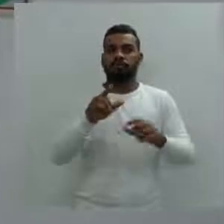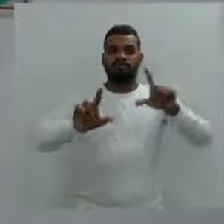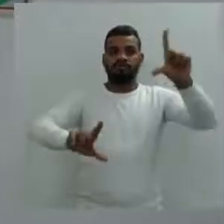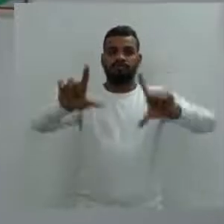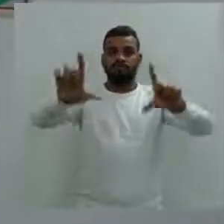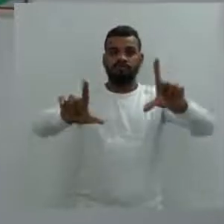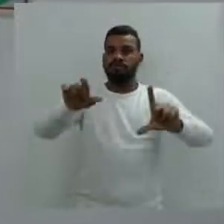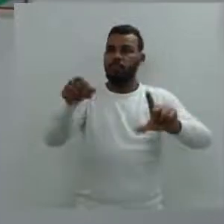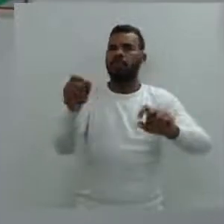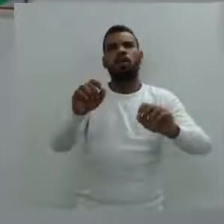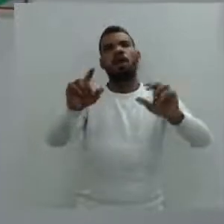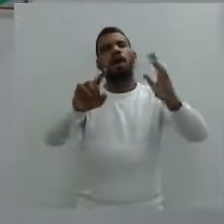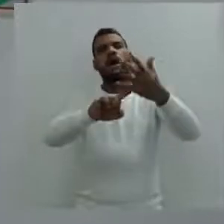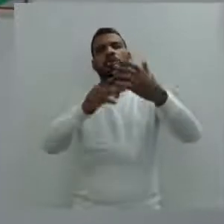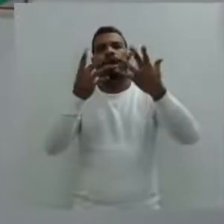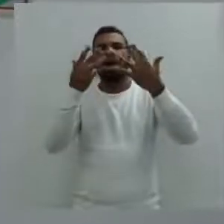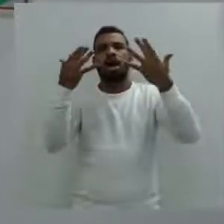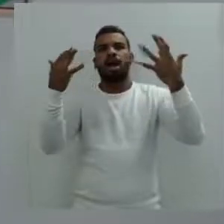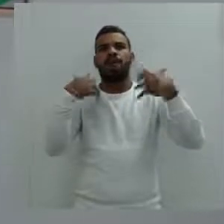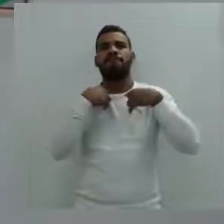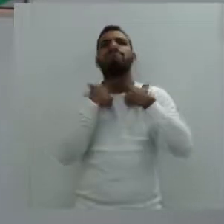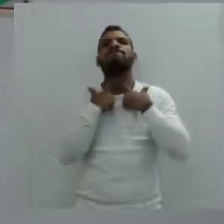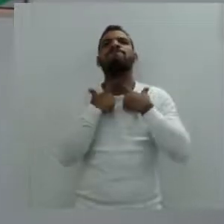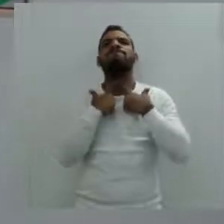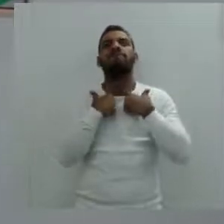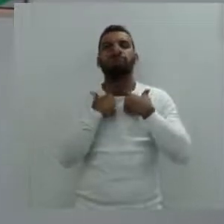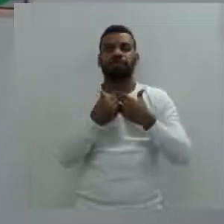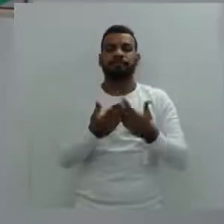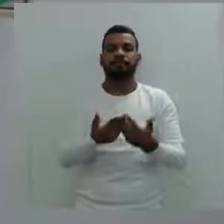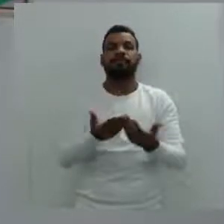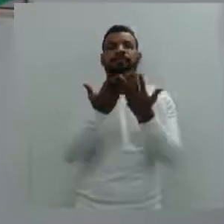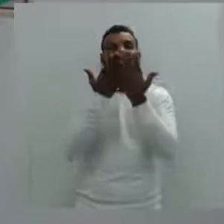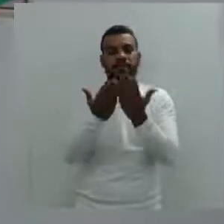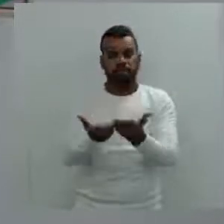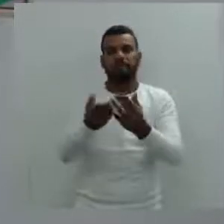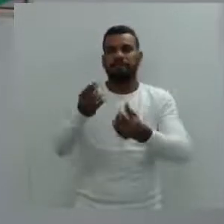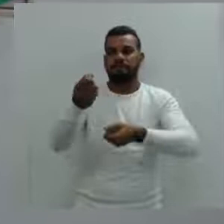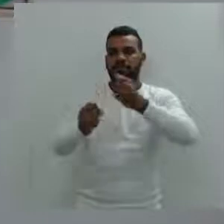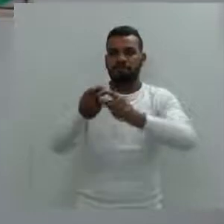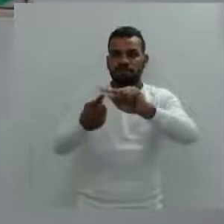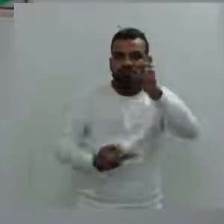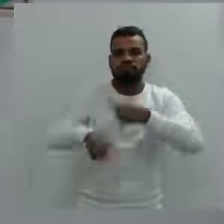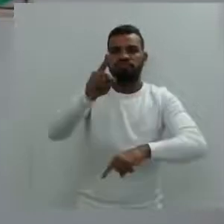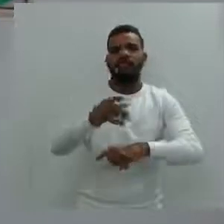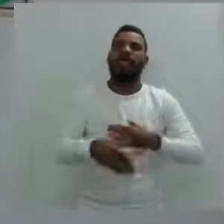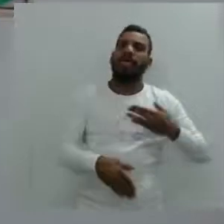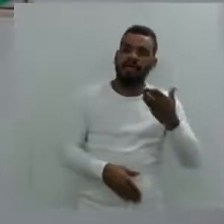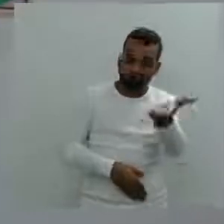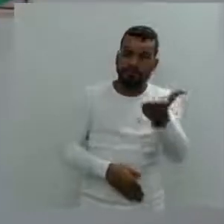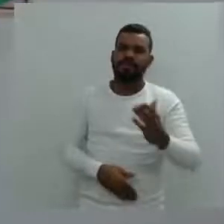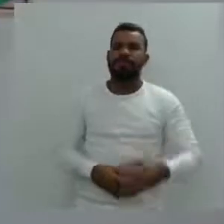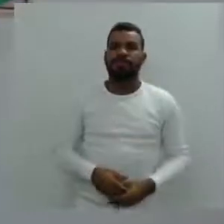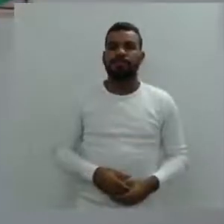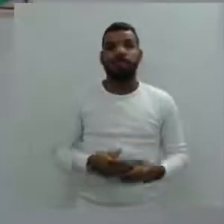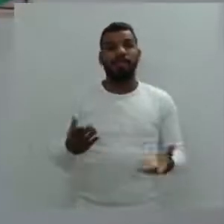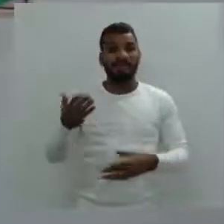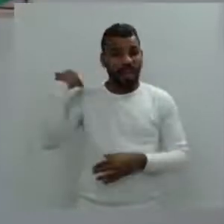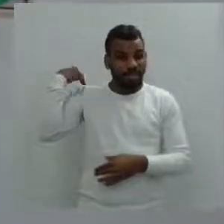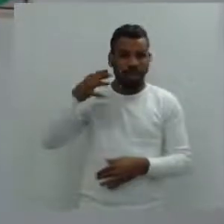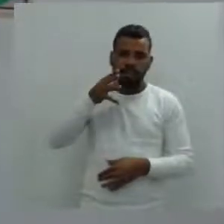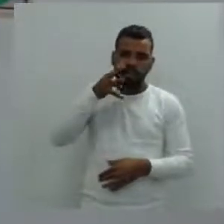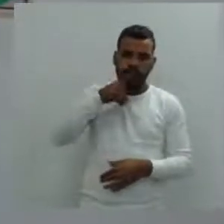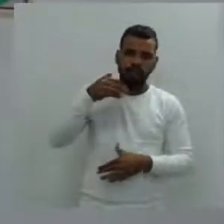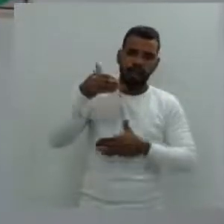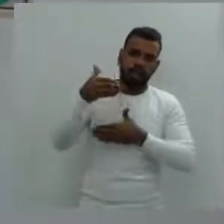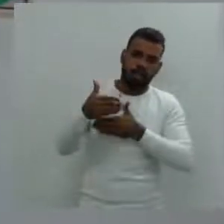comercial e simplesmente a gente olha assim, então eu quero. É isso que a Revolução Industrial fez, mas isso foi um processo demorado, né?